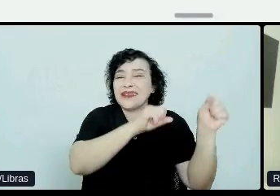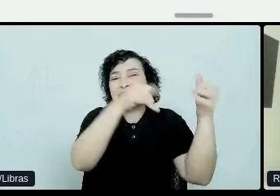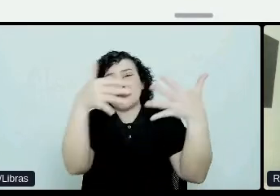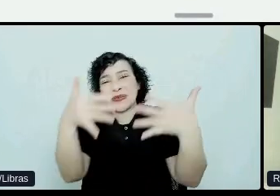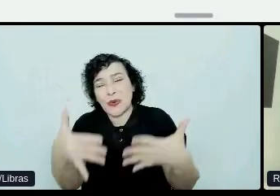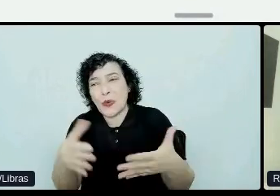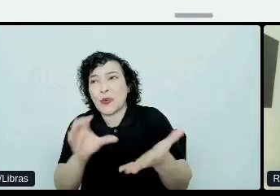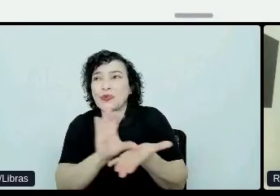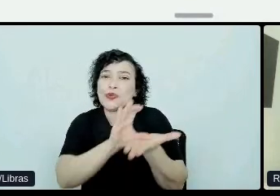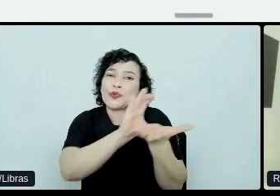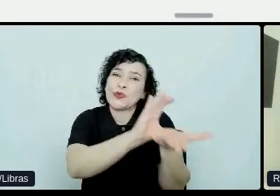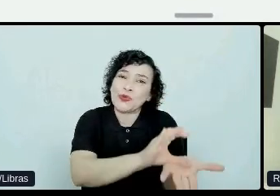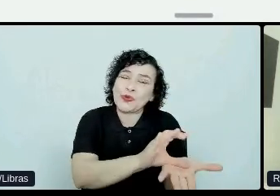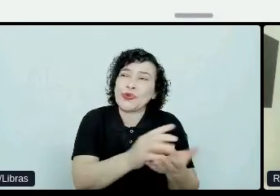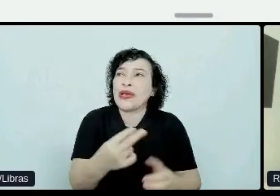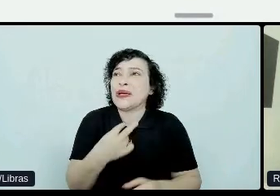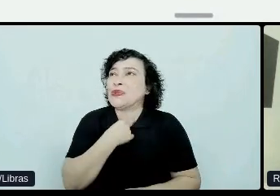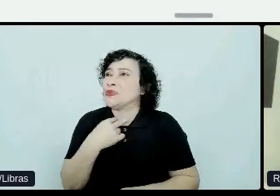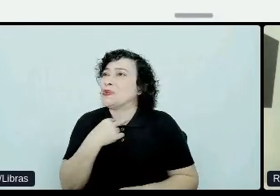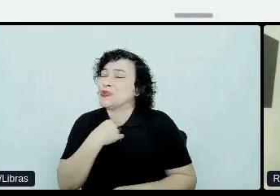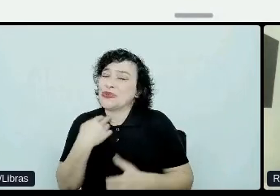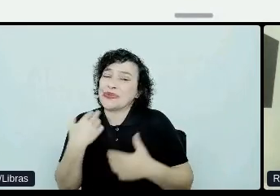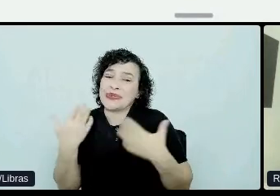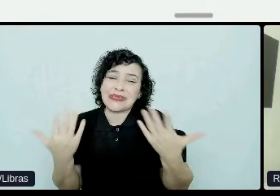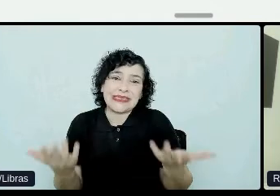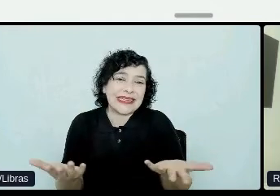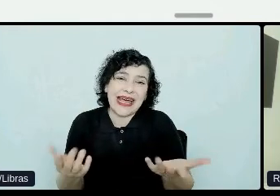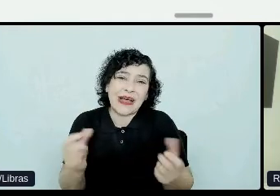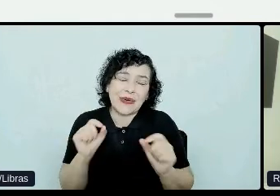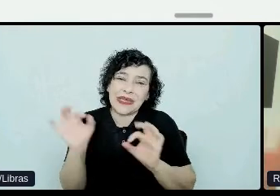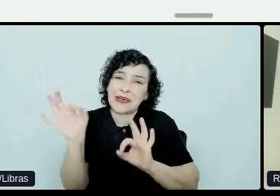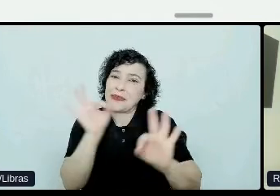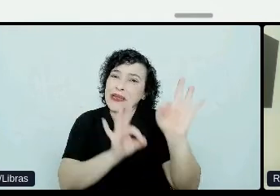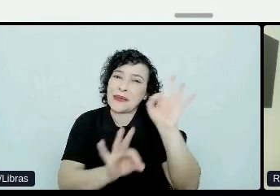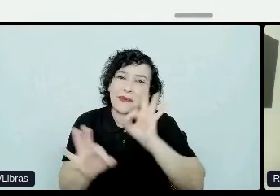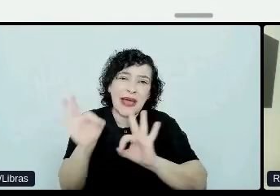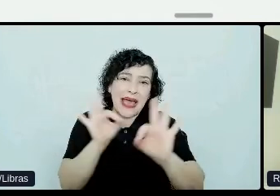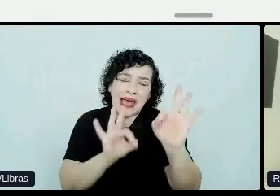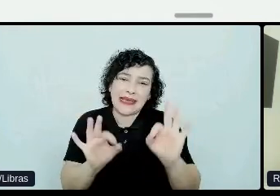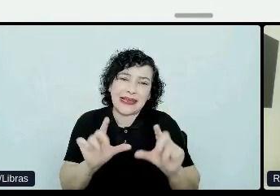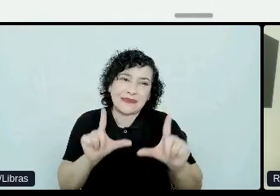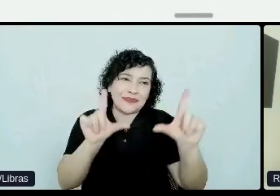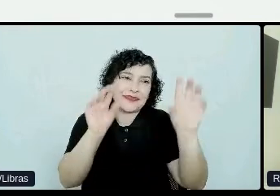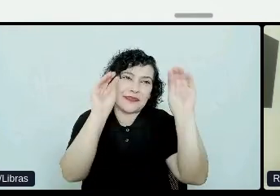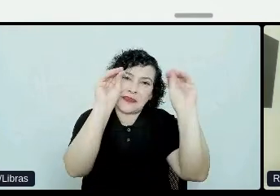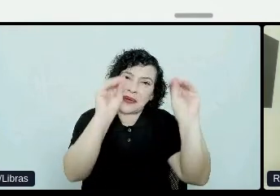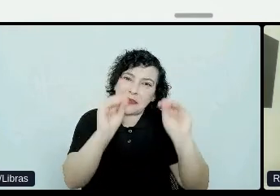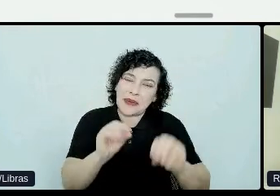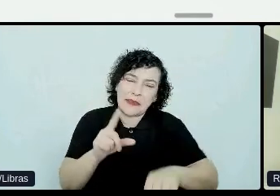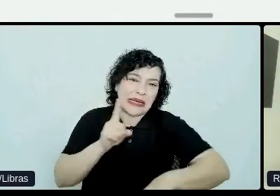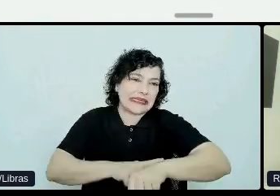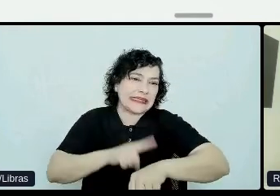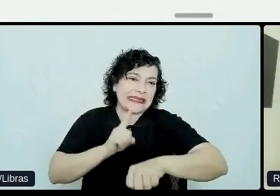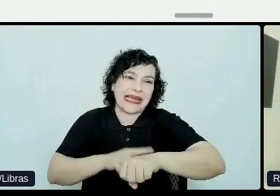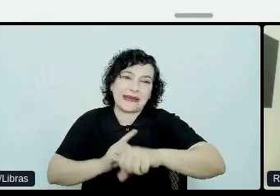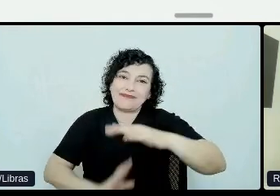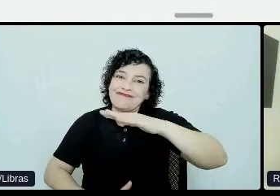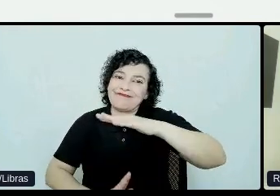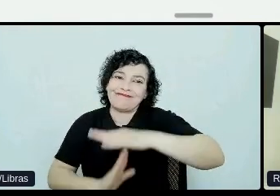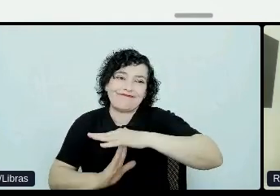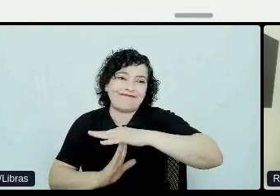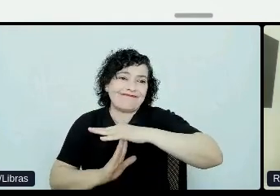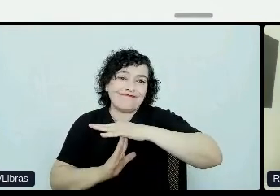custo, de que não dá para manter uma instância daquele carrinho, que seja sessão, por tempo indeterminado,